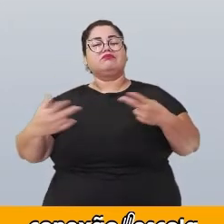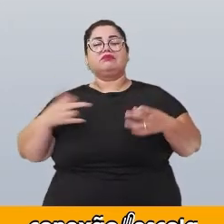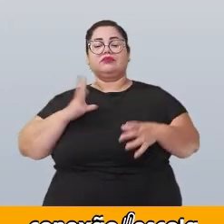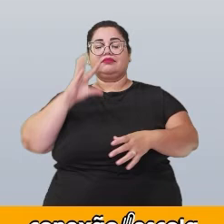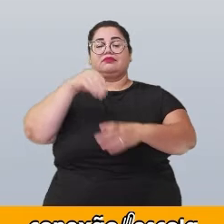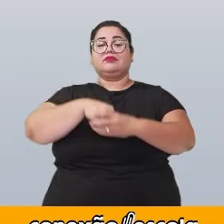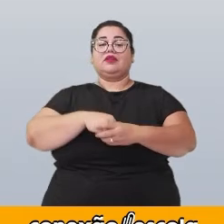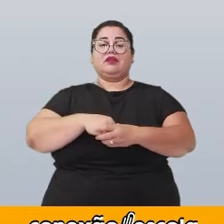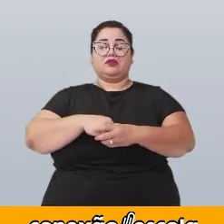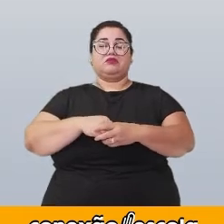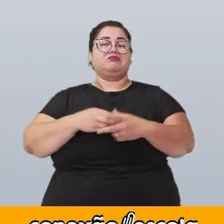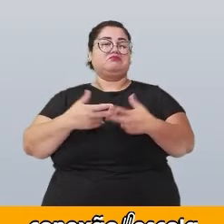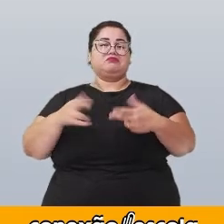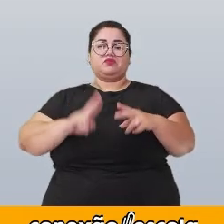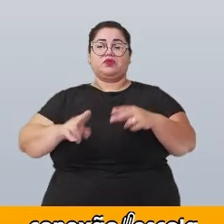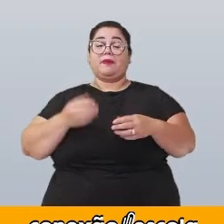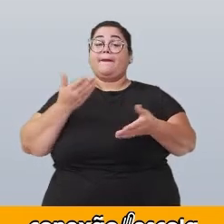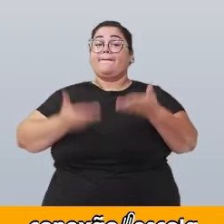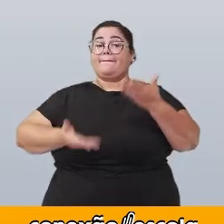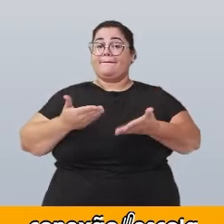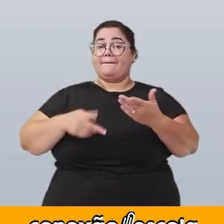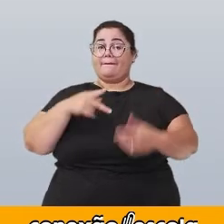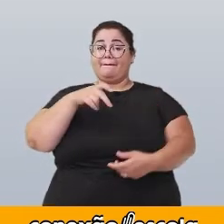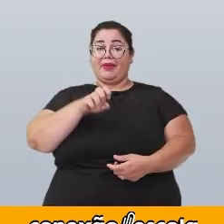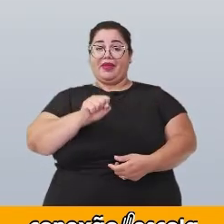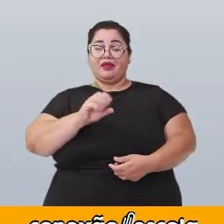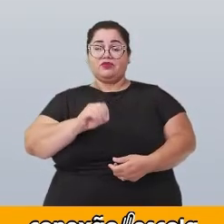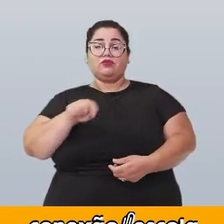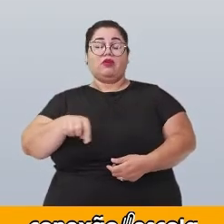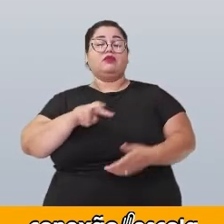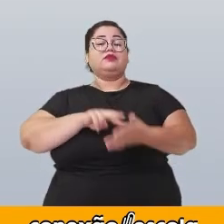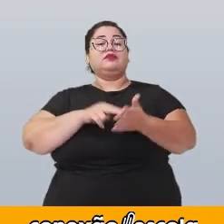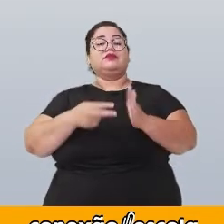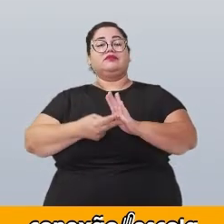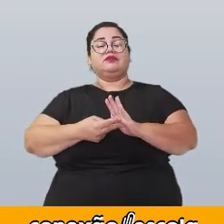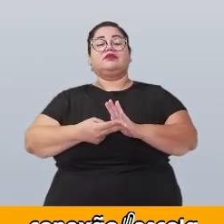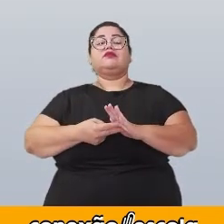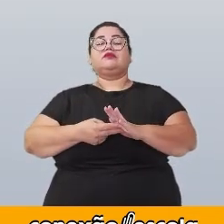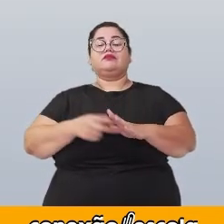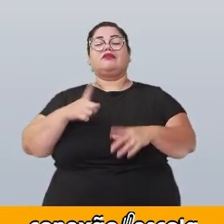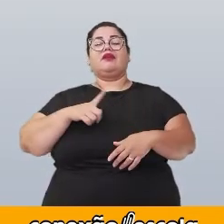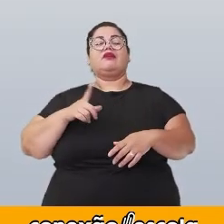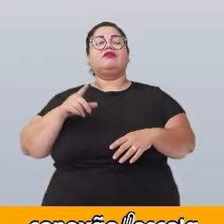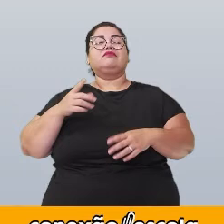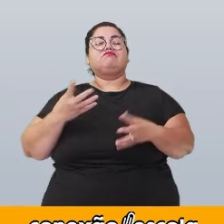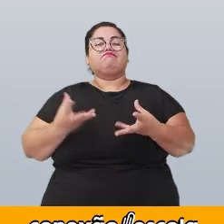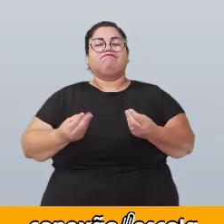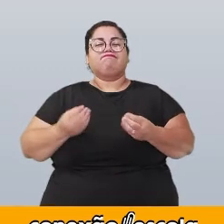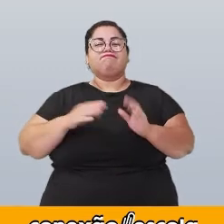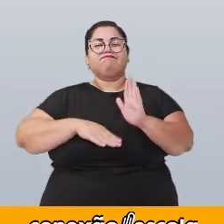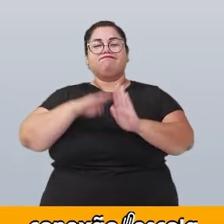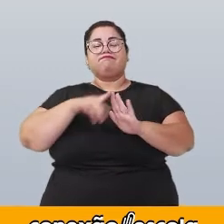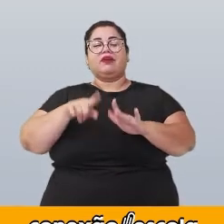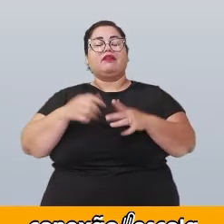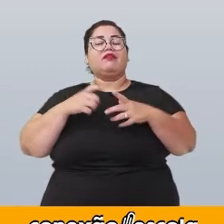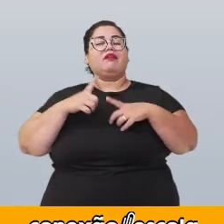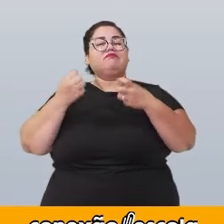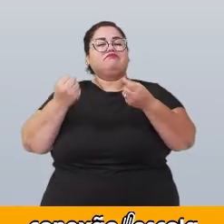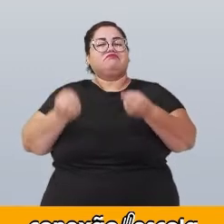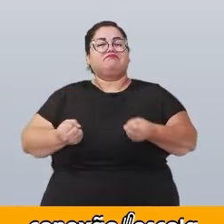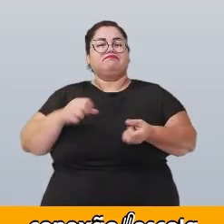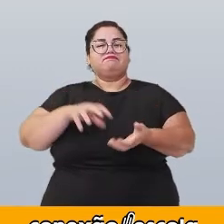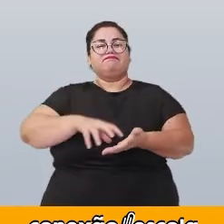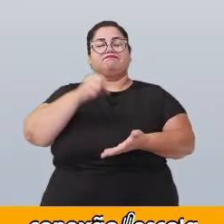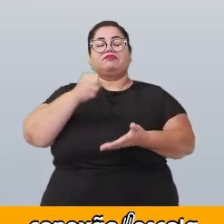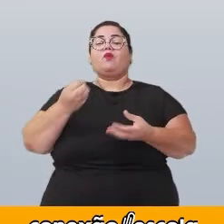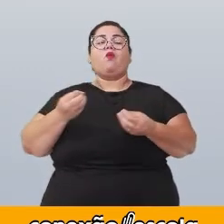em um corpo. Já o peso se refere com a intensidade que a gravidade